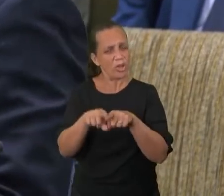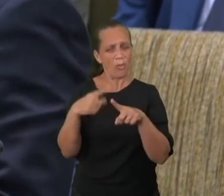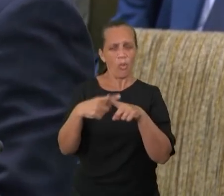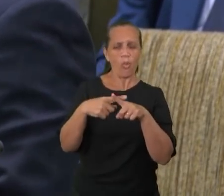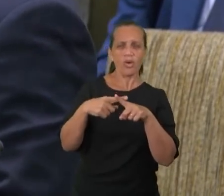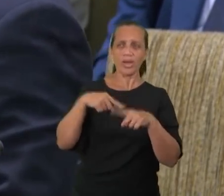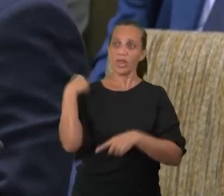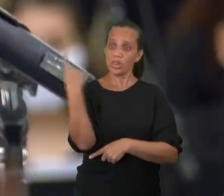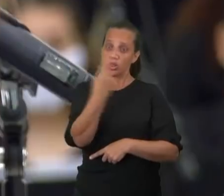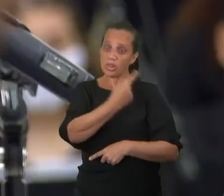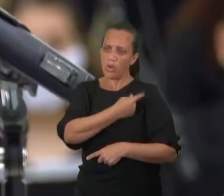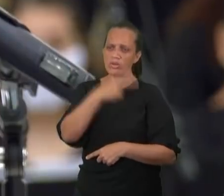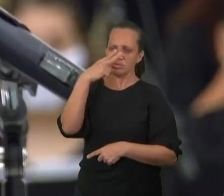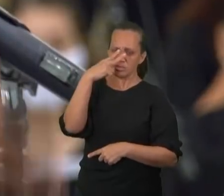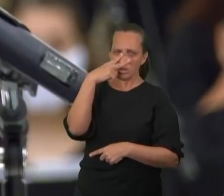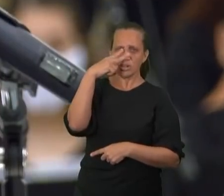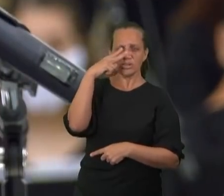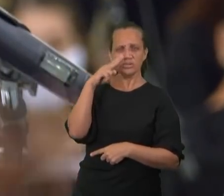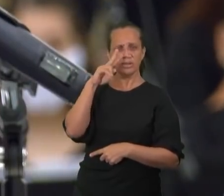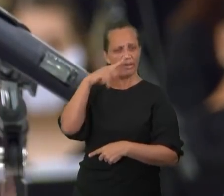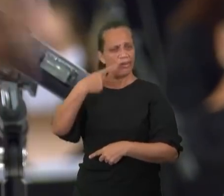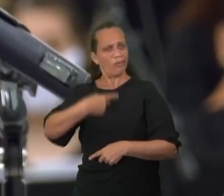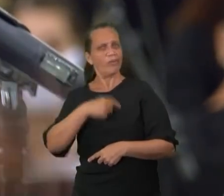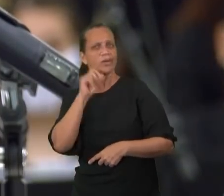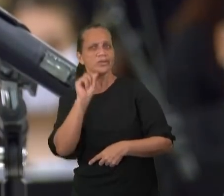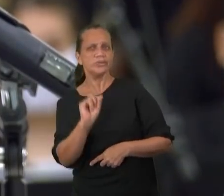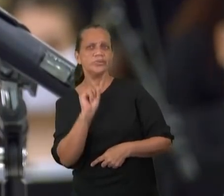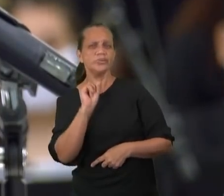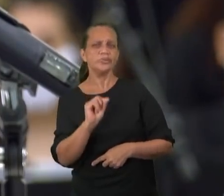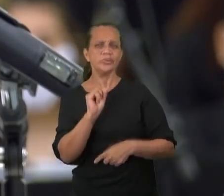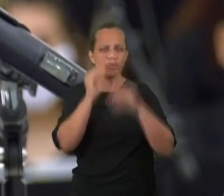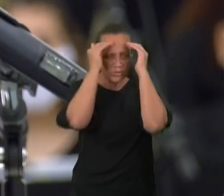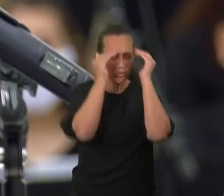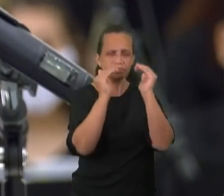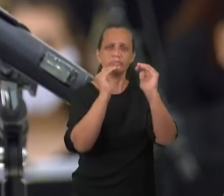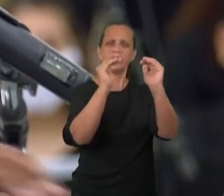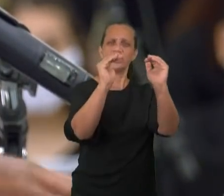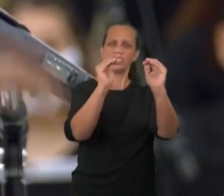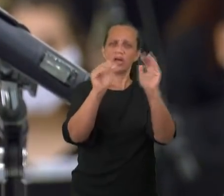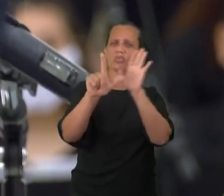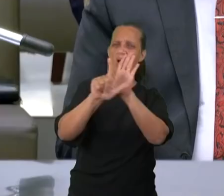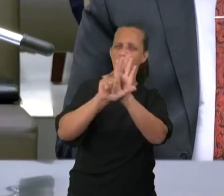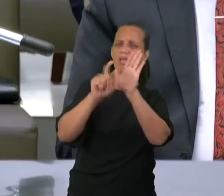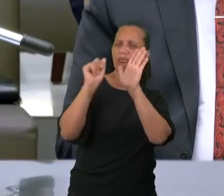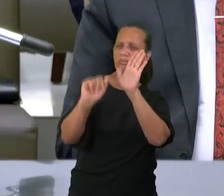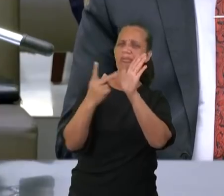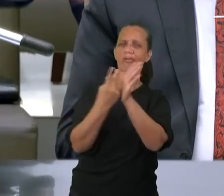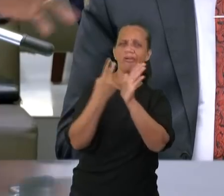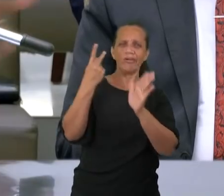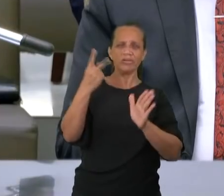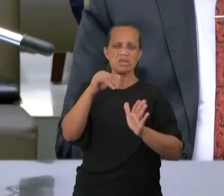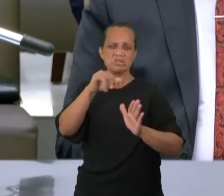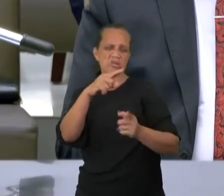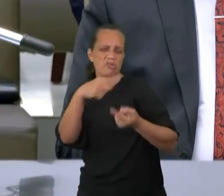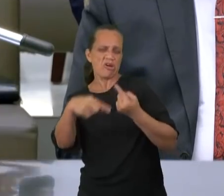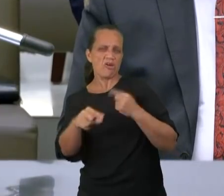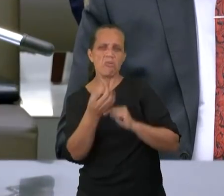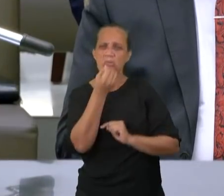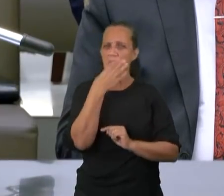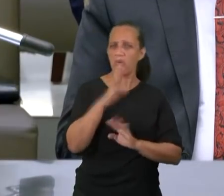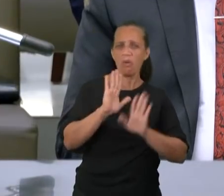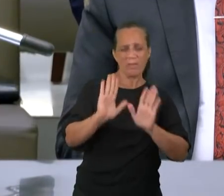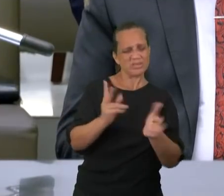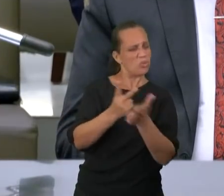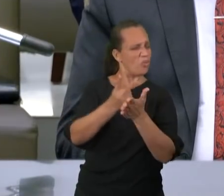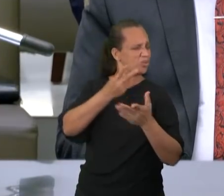ordeira. Ela reconhece as autoridades, anda tudo direitinho ali, fazendo. As leis podem vir a favor ou contra. E acontece